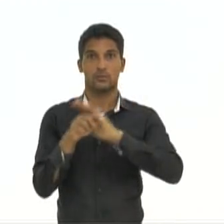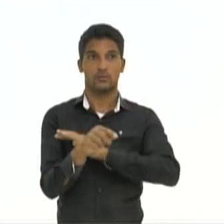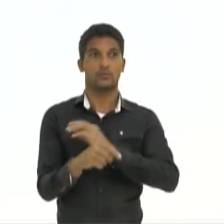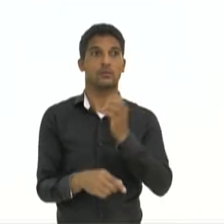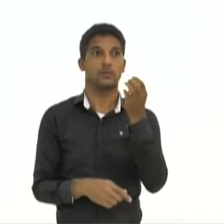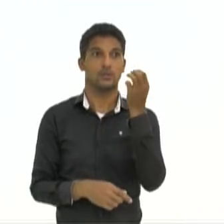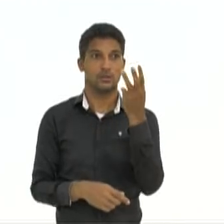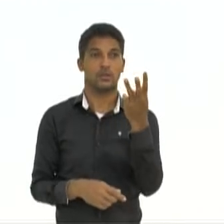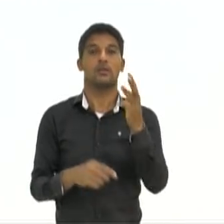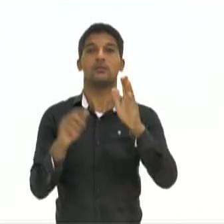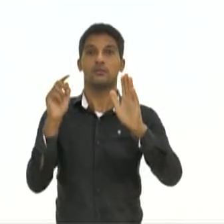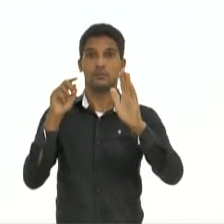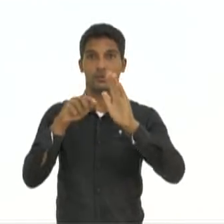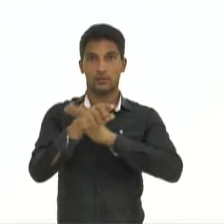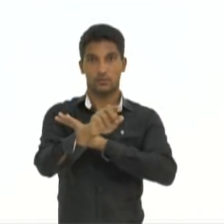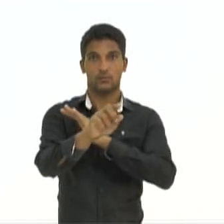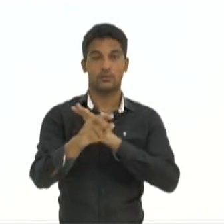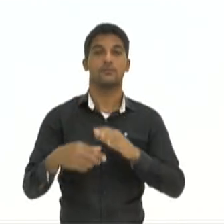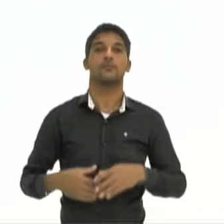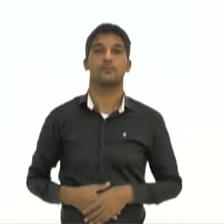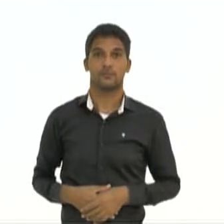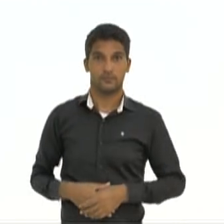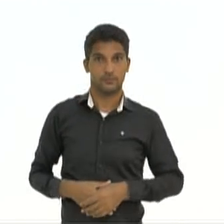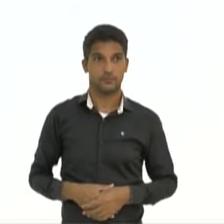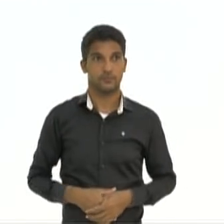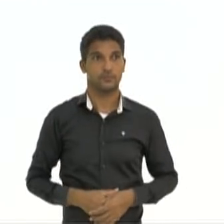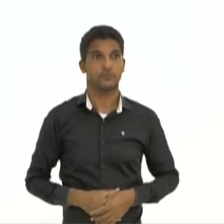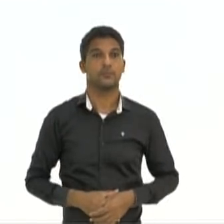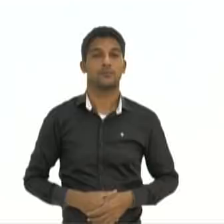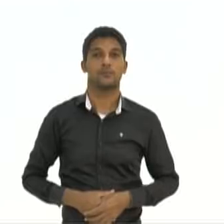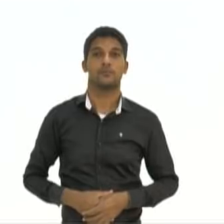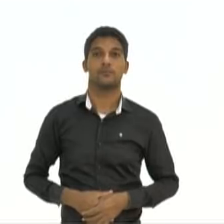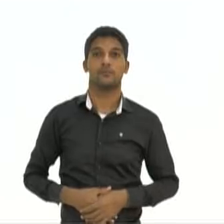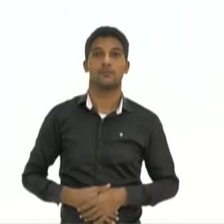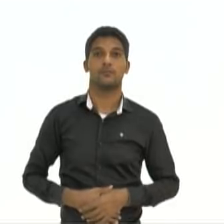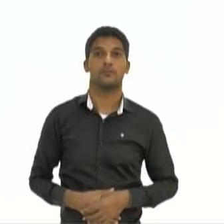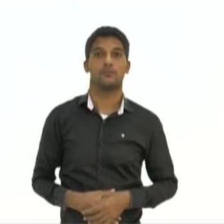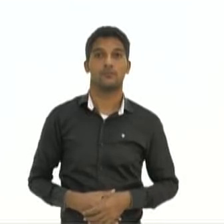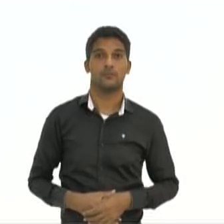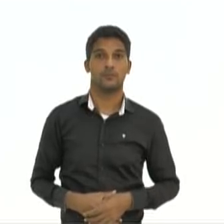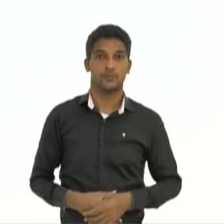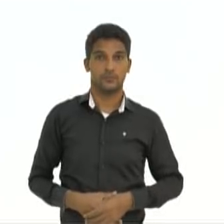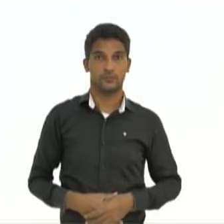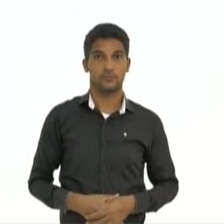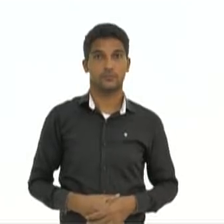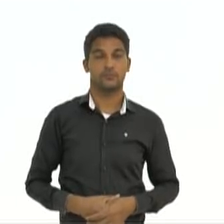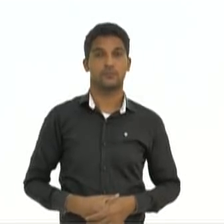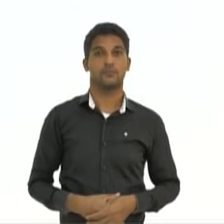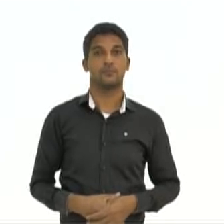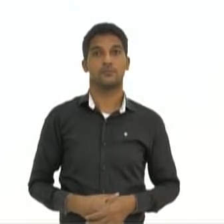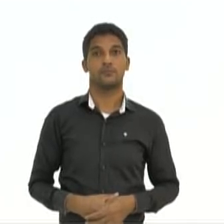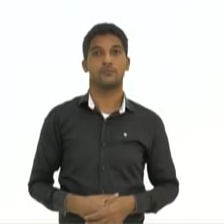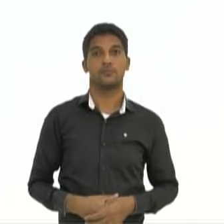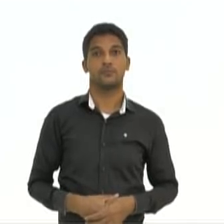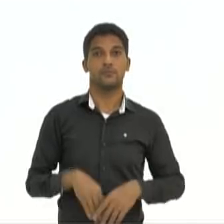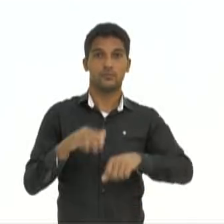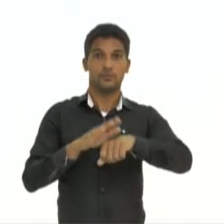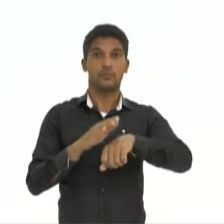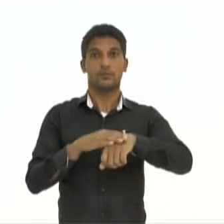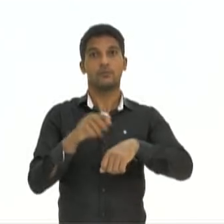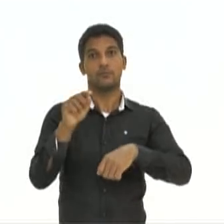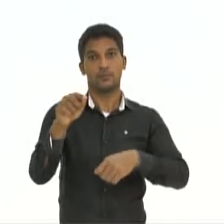primeiro quadrinho, né? Qual a frase que não tem verbo e, por fim, quantos verbos há no último quadrinho. Tá? Um tempo para